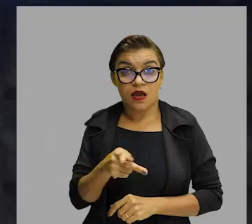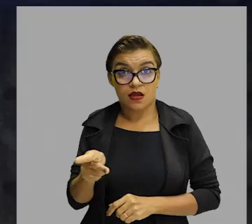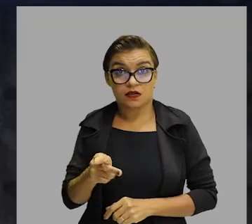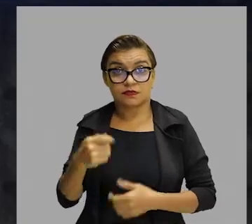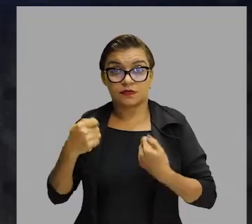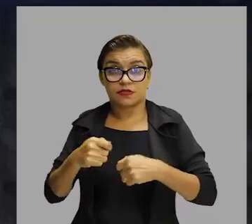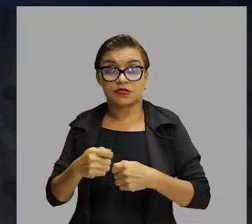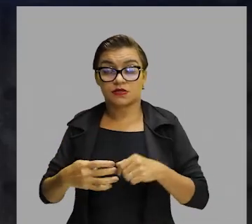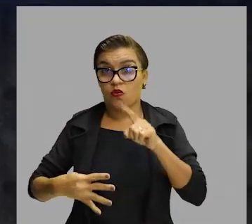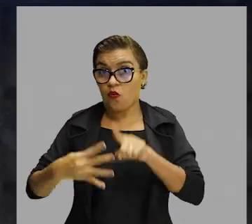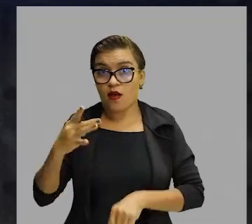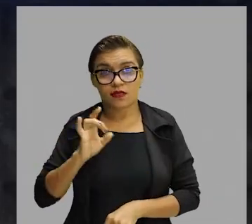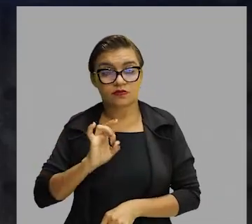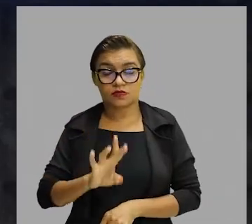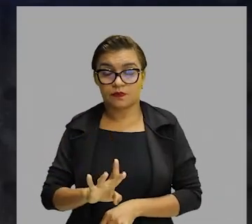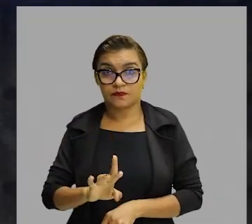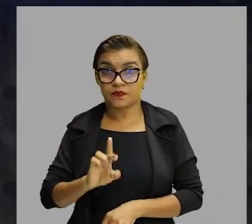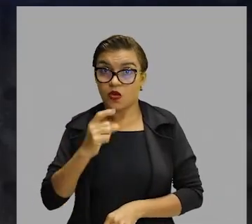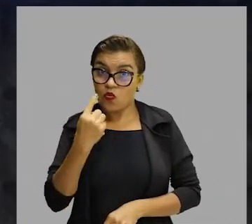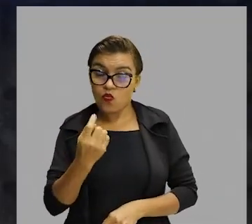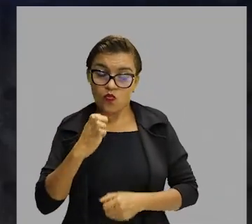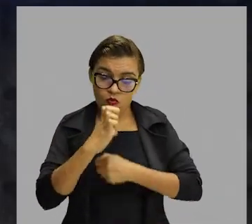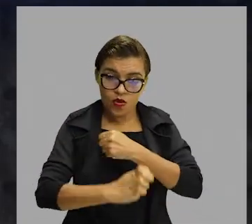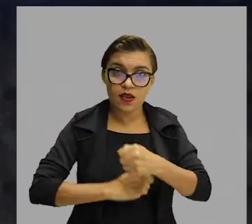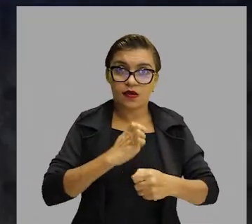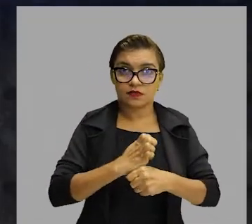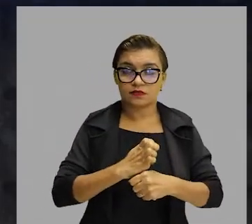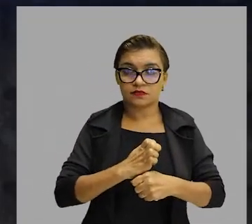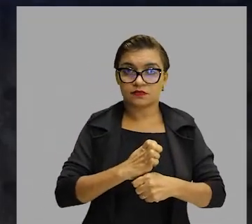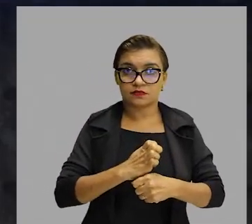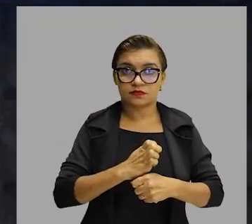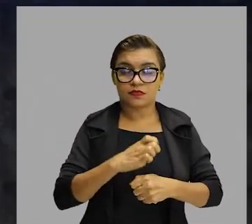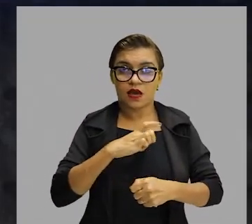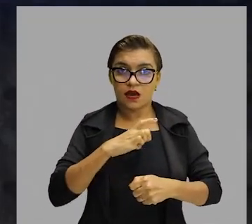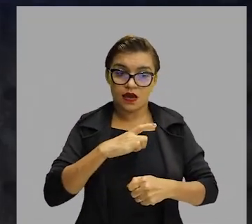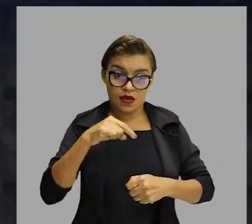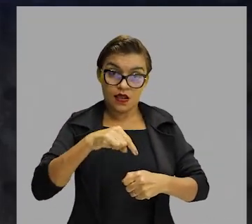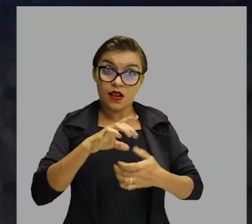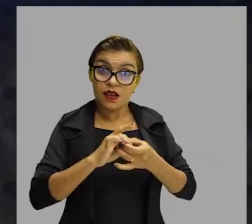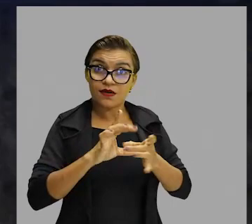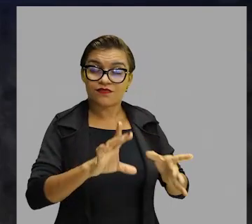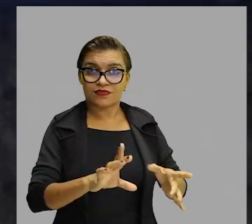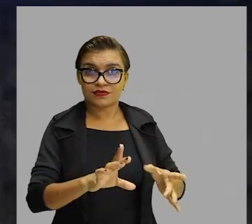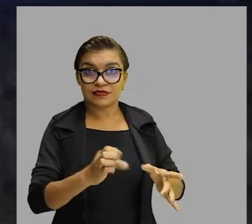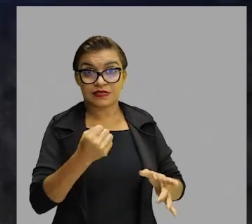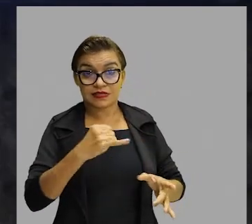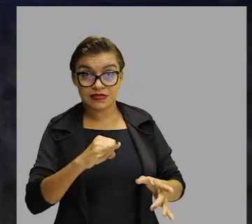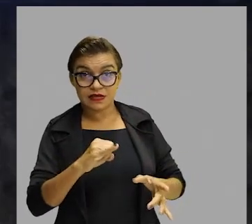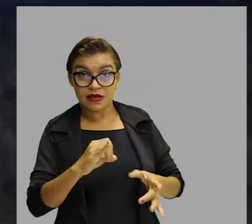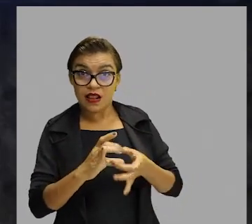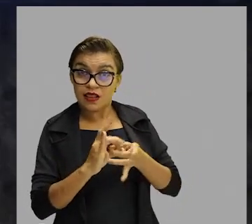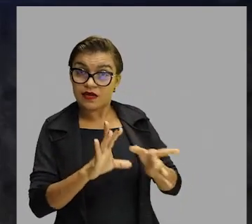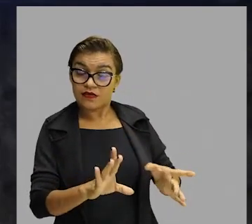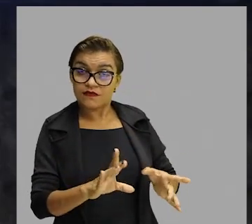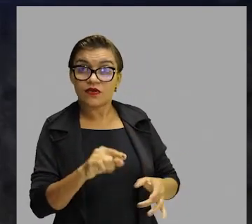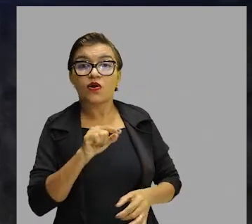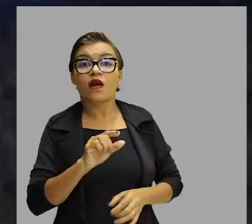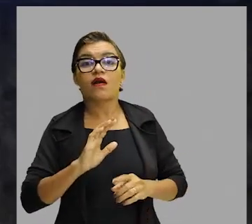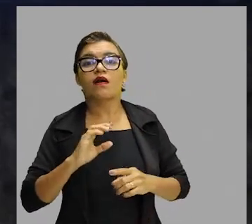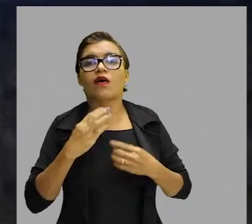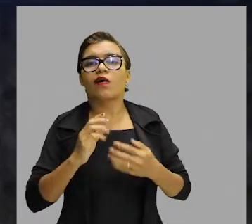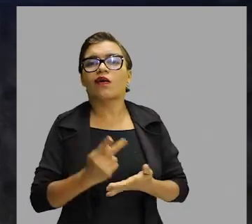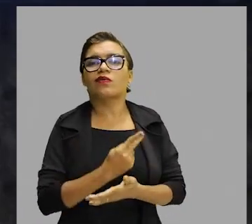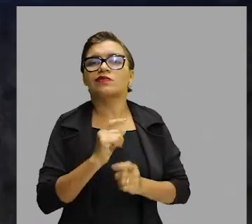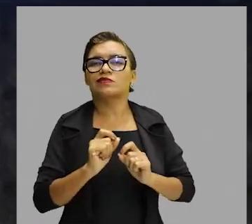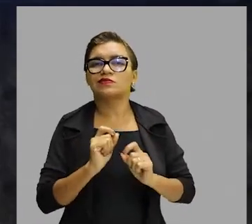eu coloquei um de 5. Então, um elétron ele vai ficar livre. Se esse um elétron vai ficar livre, tá